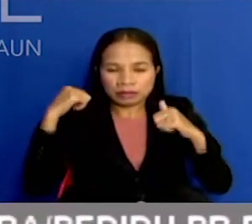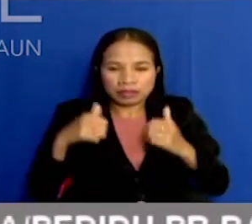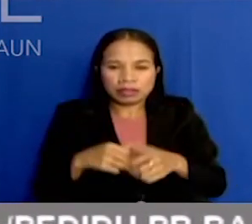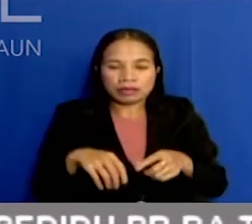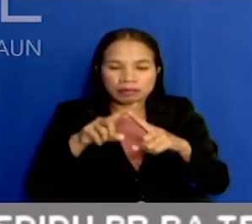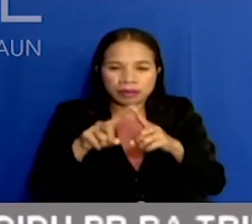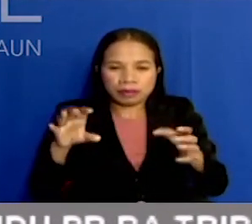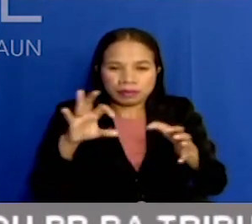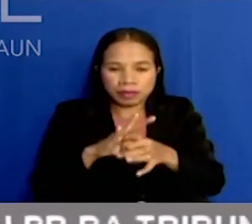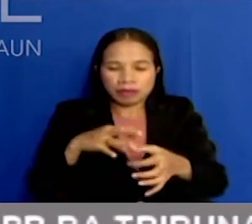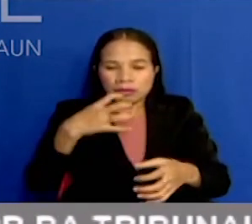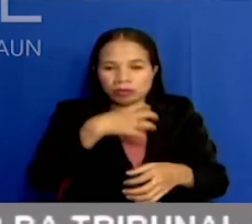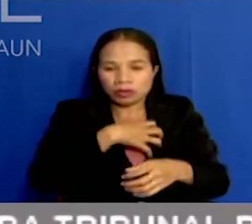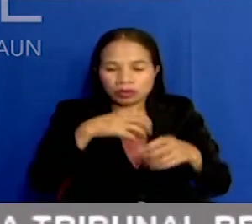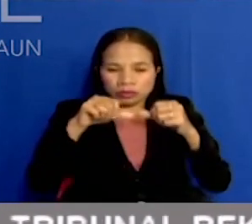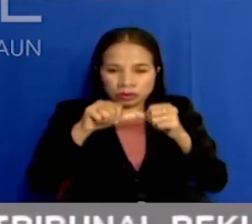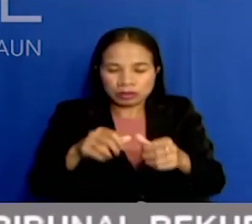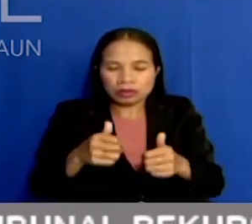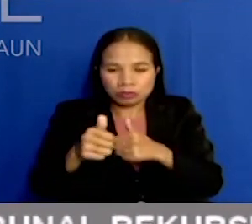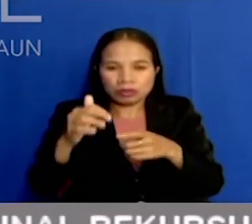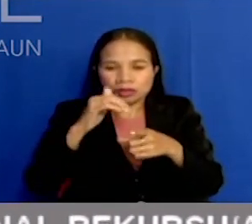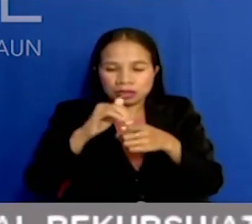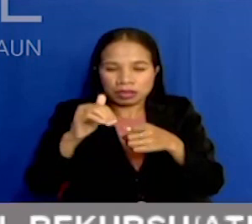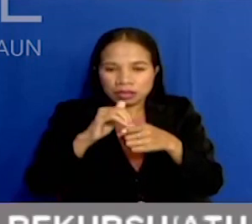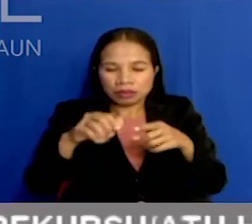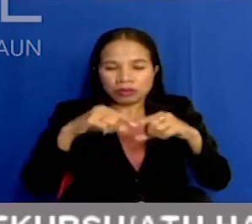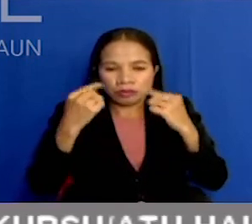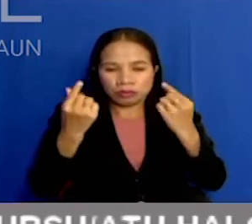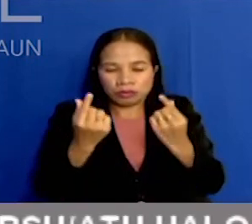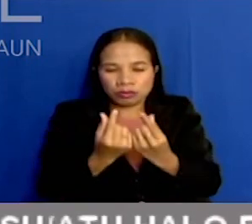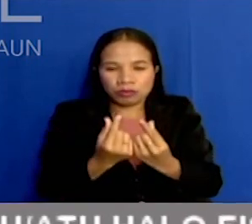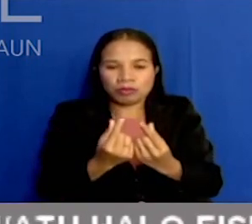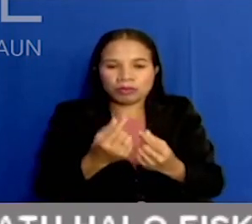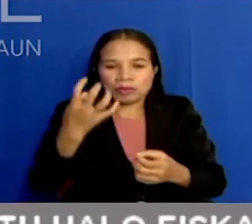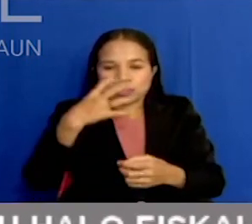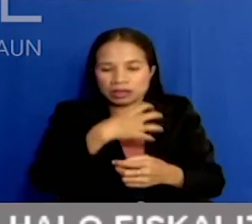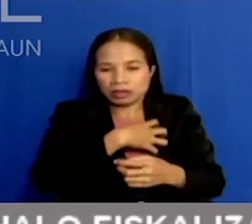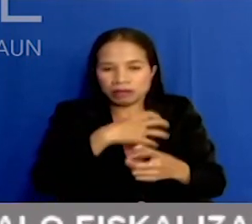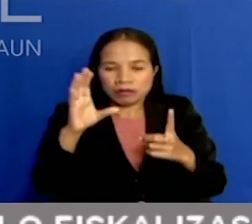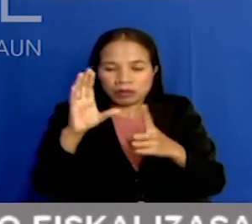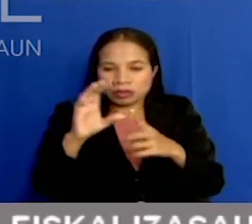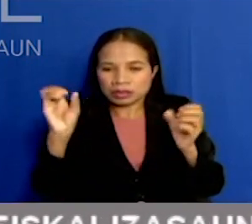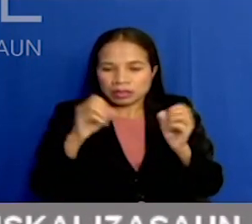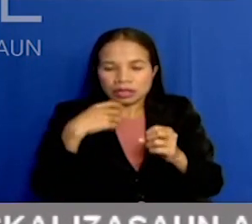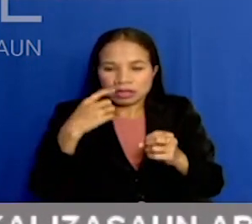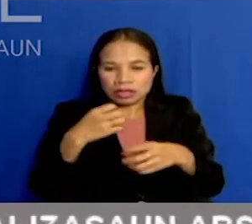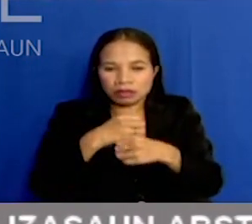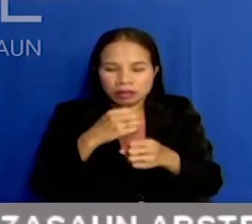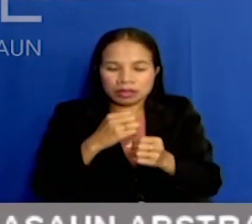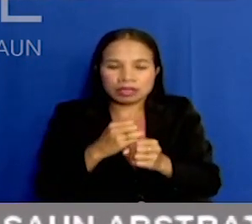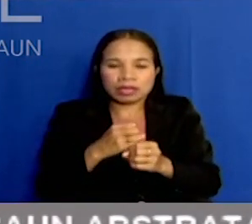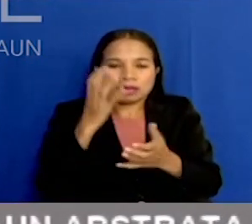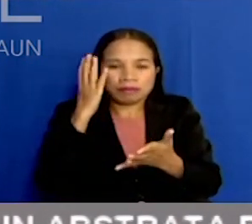Mai bem membro polícia nebe continua ter treino arte marciais, maca comando, se la tolera rodi halo